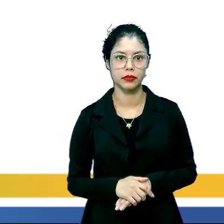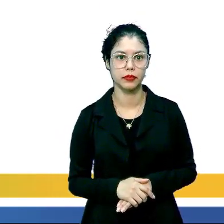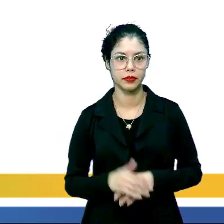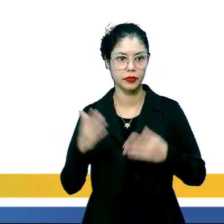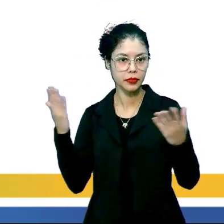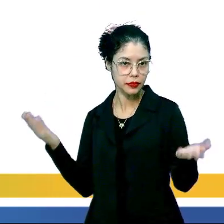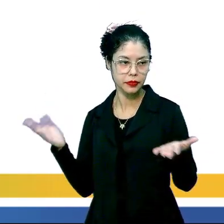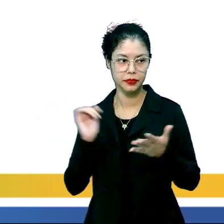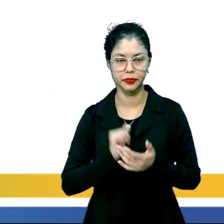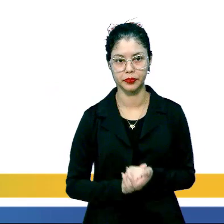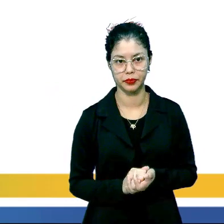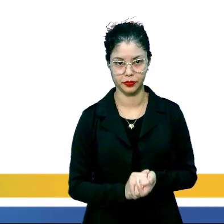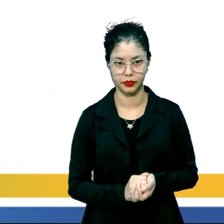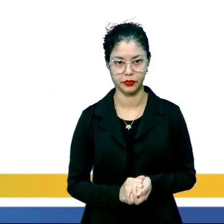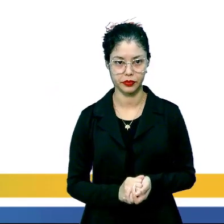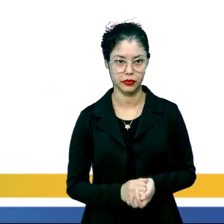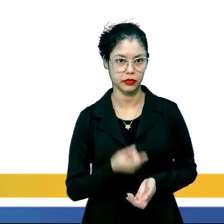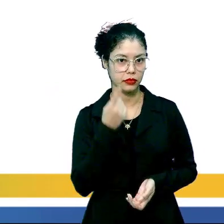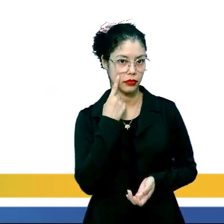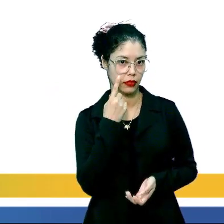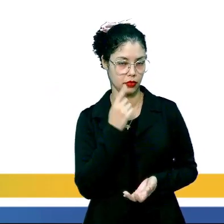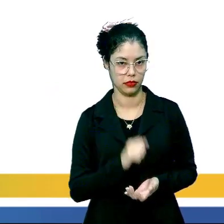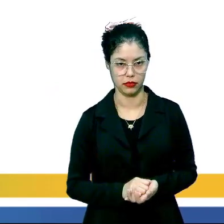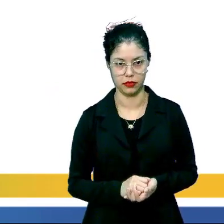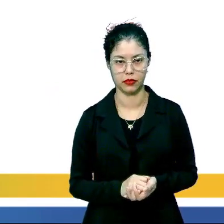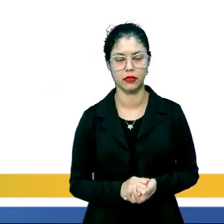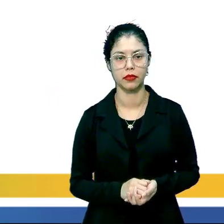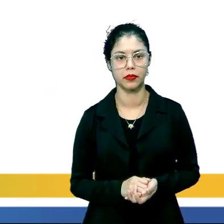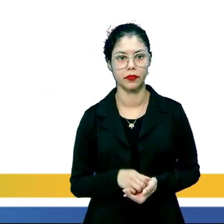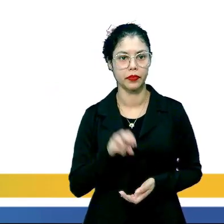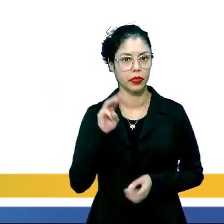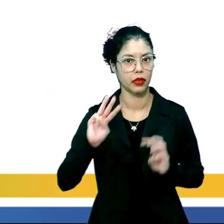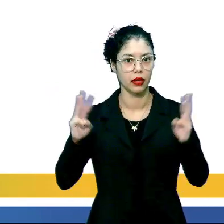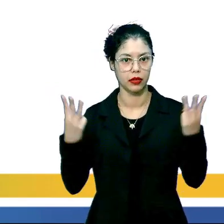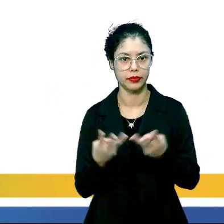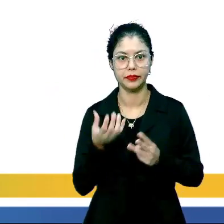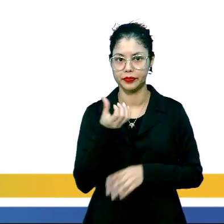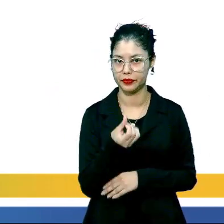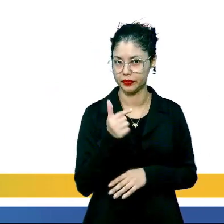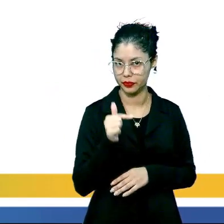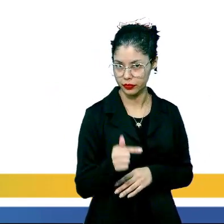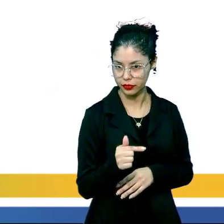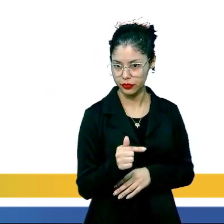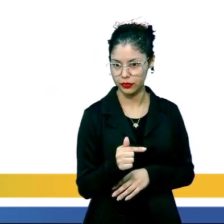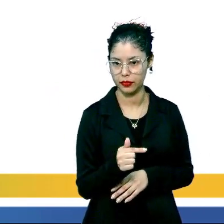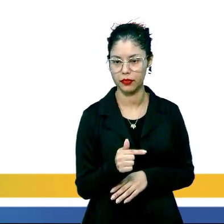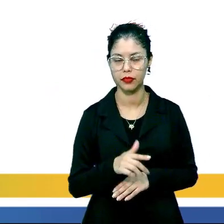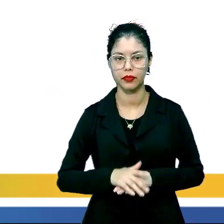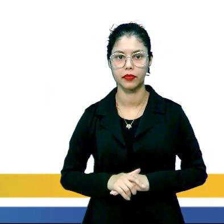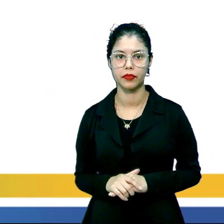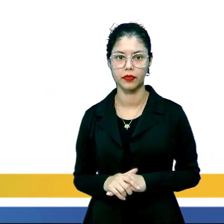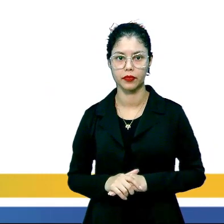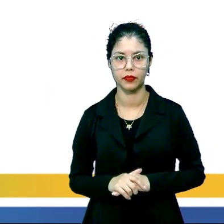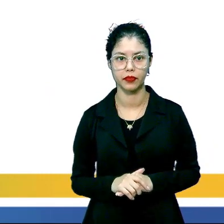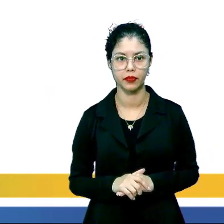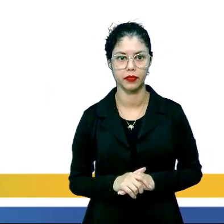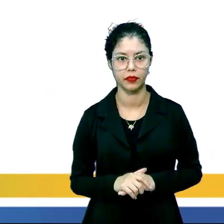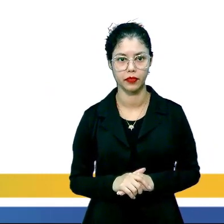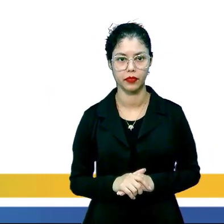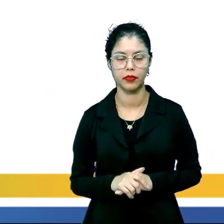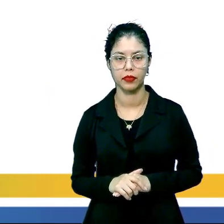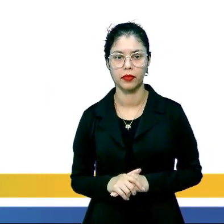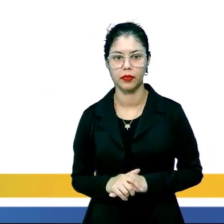lá então? Então, olha os dados que nós temos na questão. A massa da pessoa, do jovem